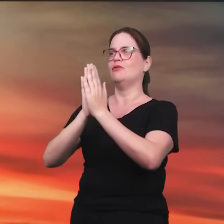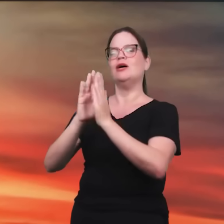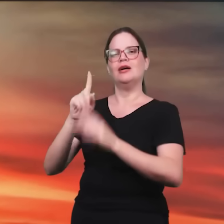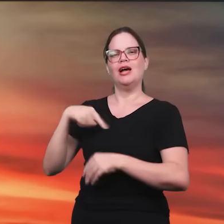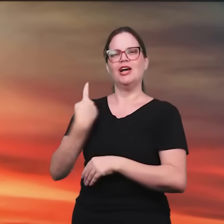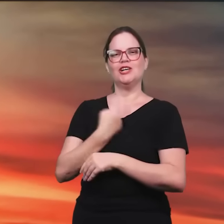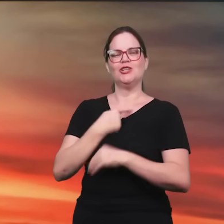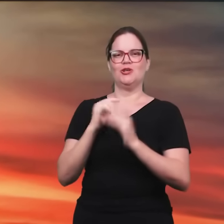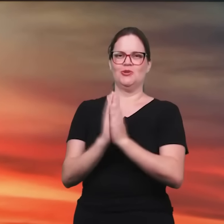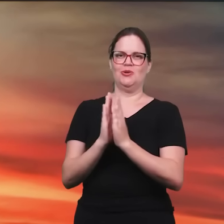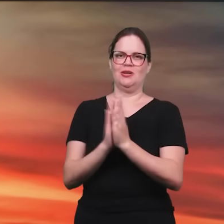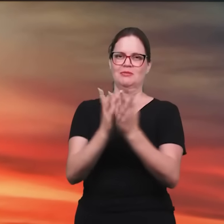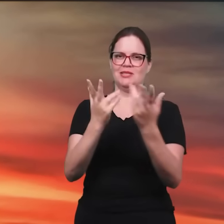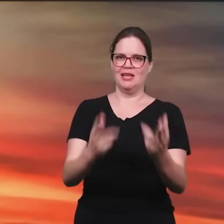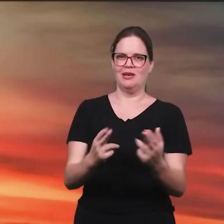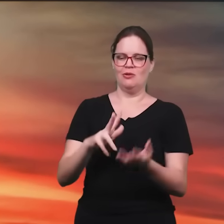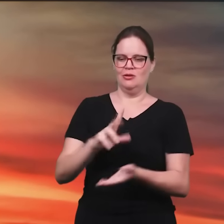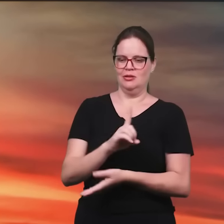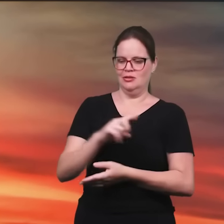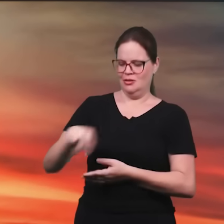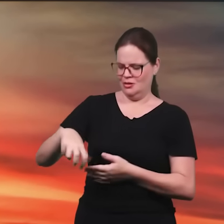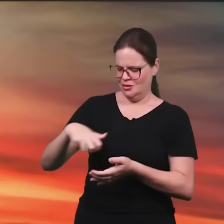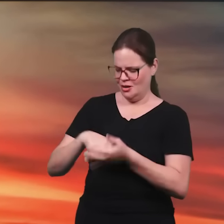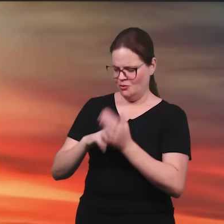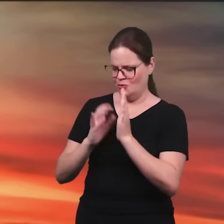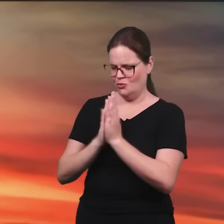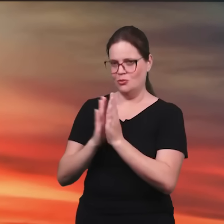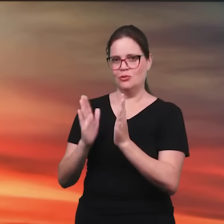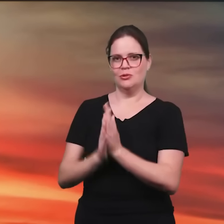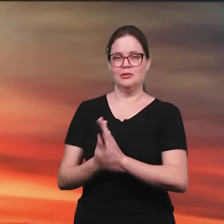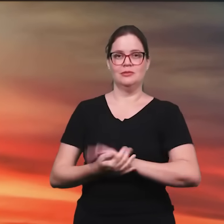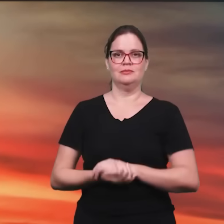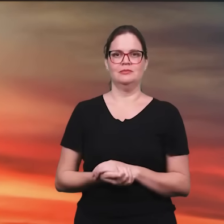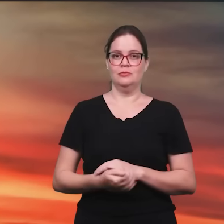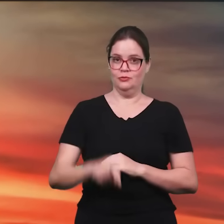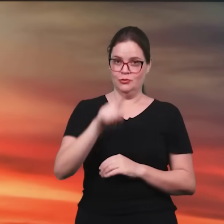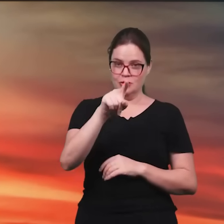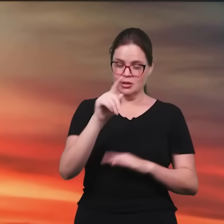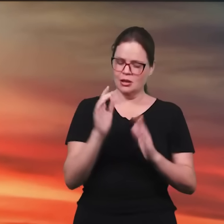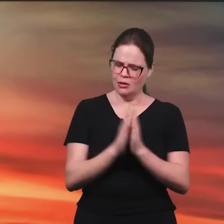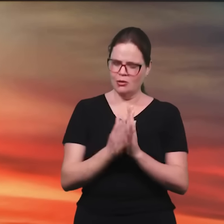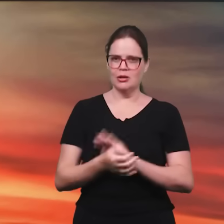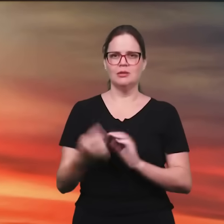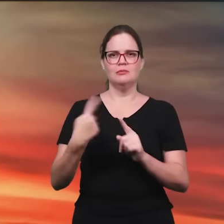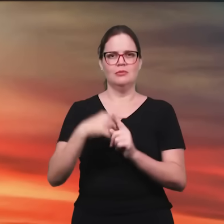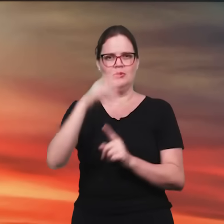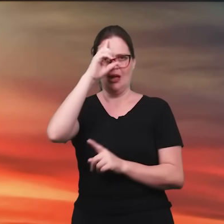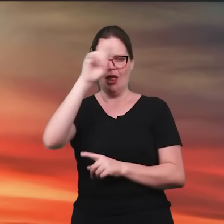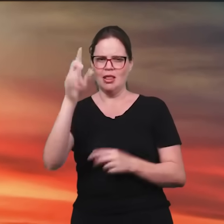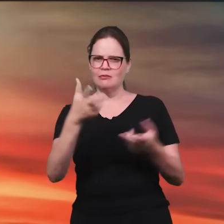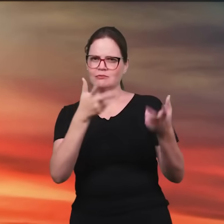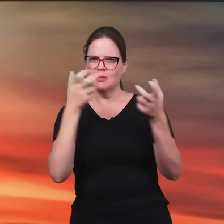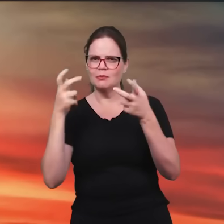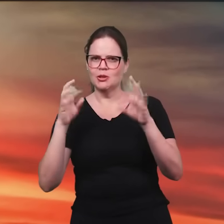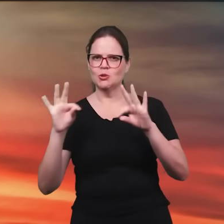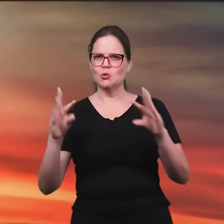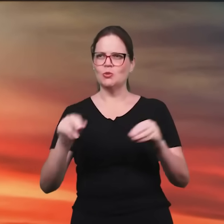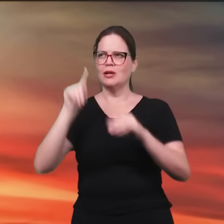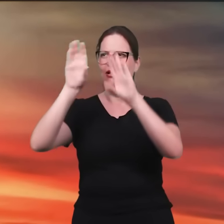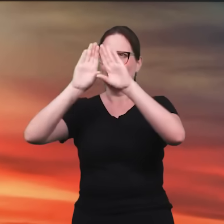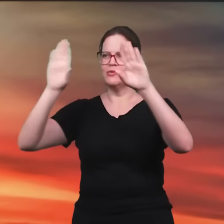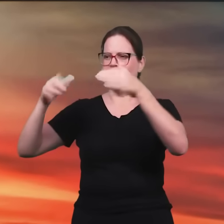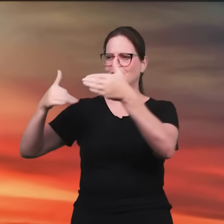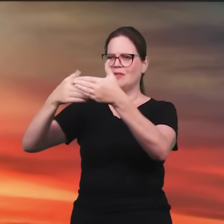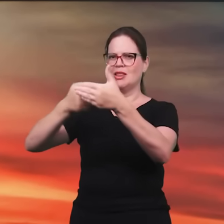Essa foi a oração de Daniel. Essa é a nossa oração. Ore, pois ele ouve, e Jerusalém está logo